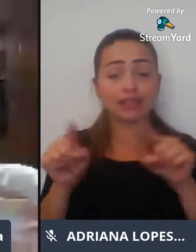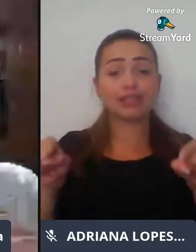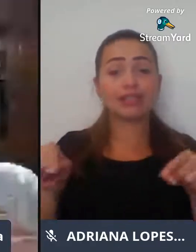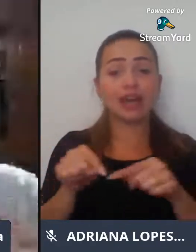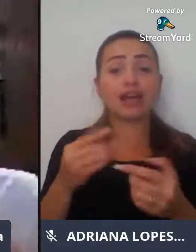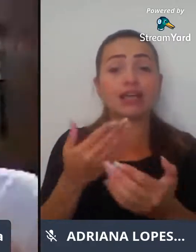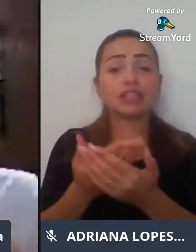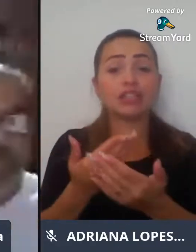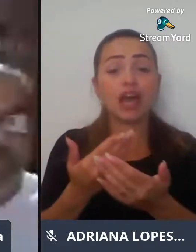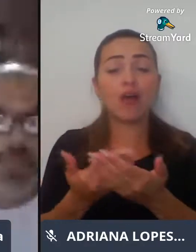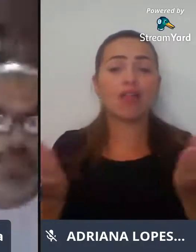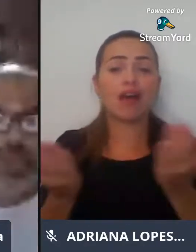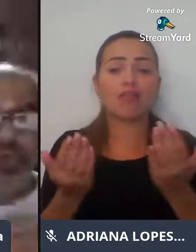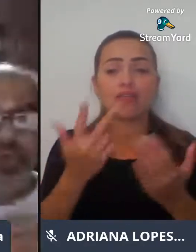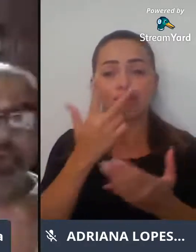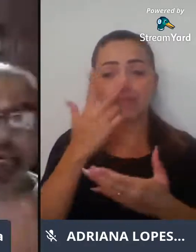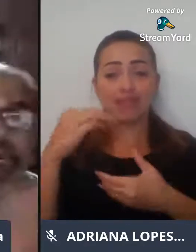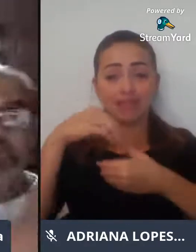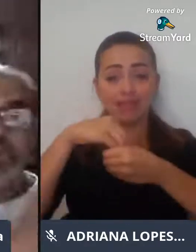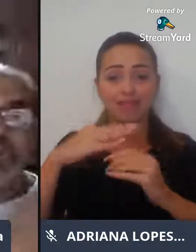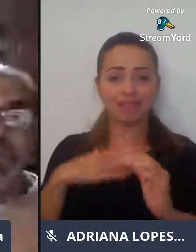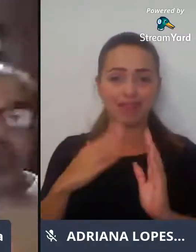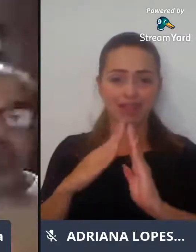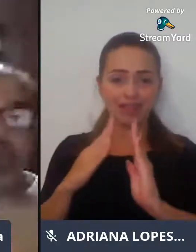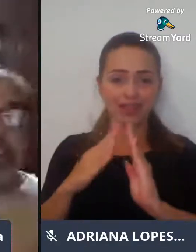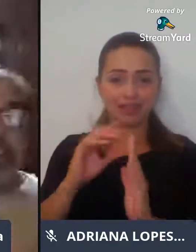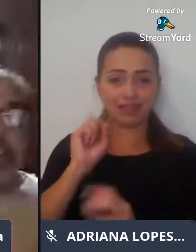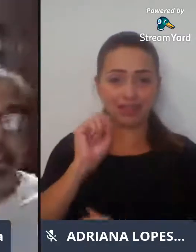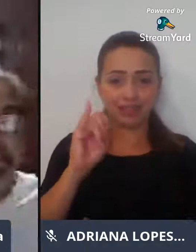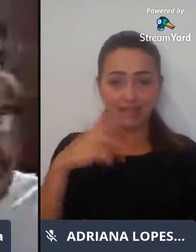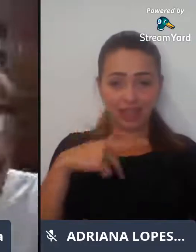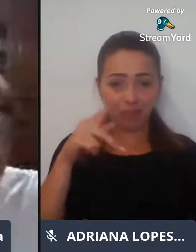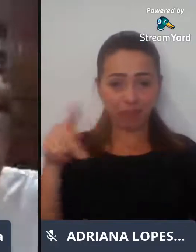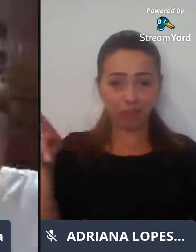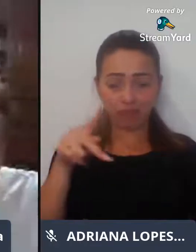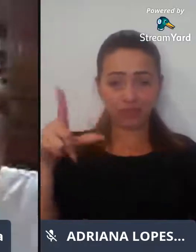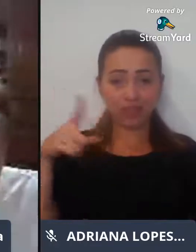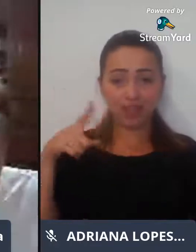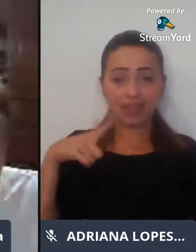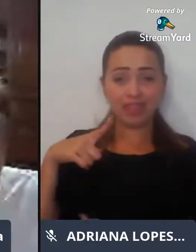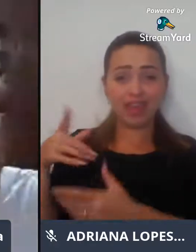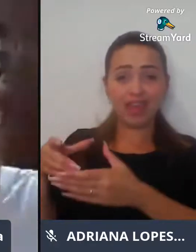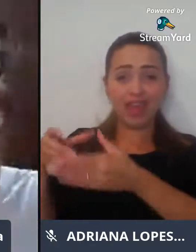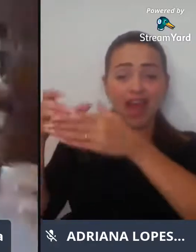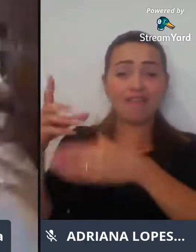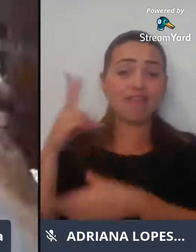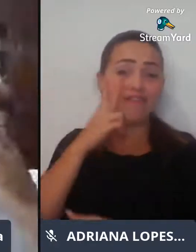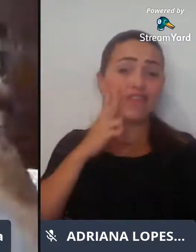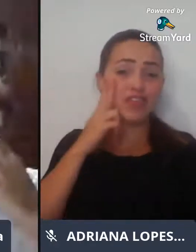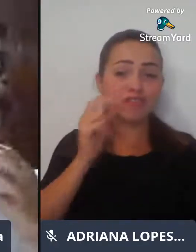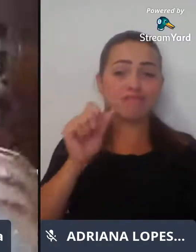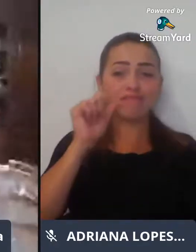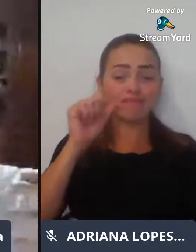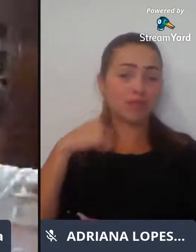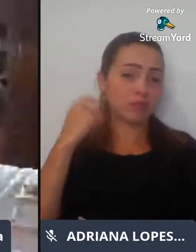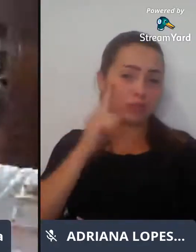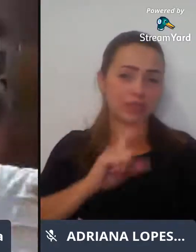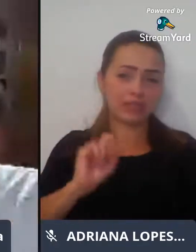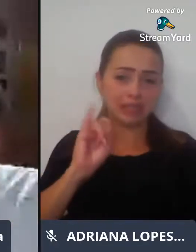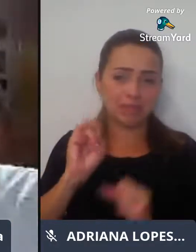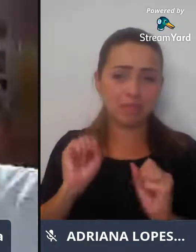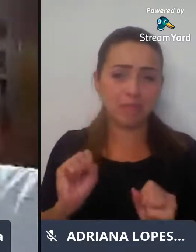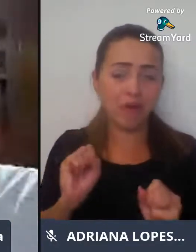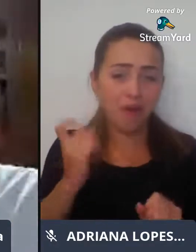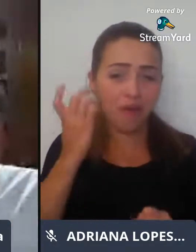minha casa, não é? Se eu fosse professor, tinha uma garrafa de vinho aqui atrás, está vendo? Nem sei se ia poder, se eu tivesse uma escola